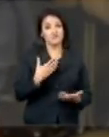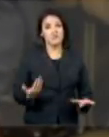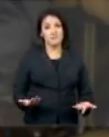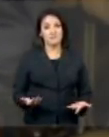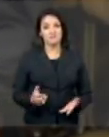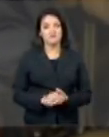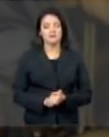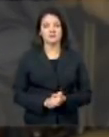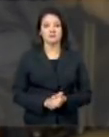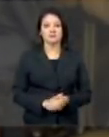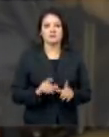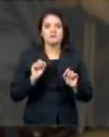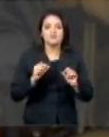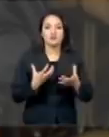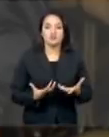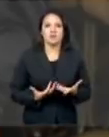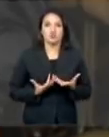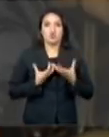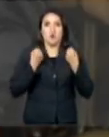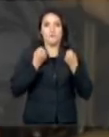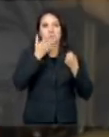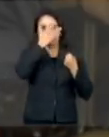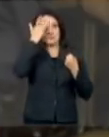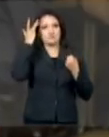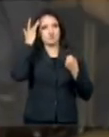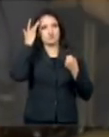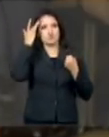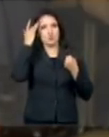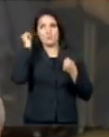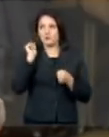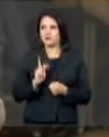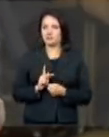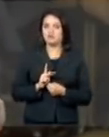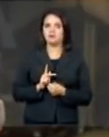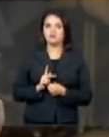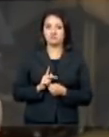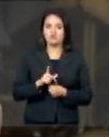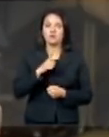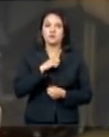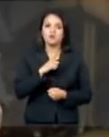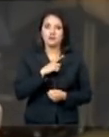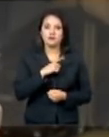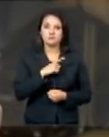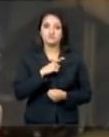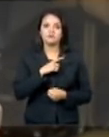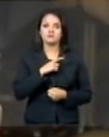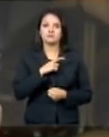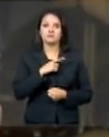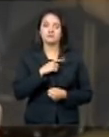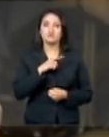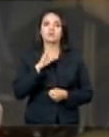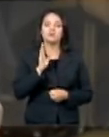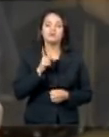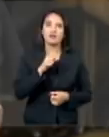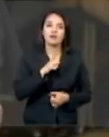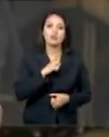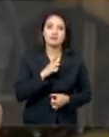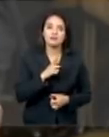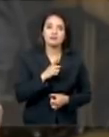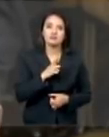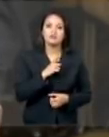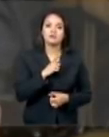a surpresa que o servidor público aposentado tem de ter gozado parcela da sua remuneração ou